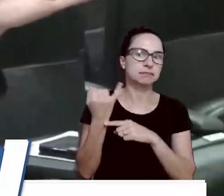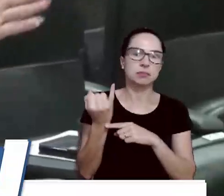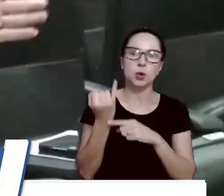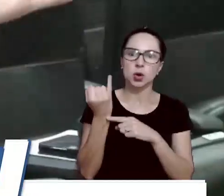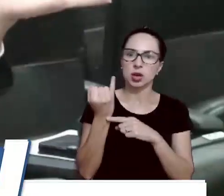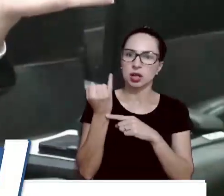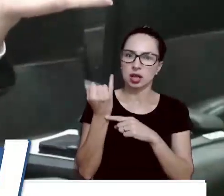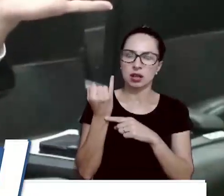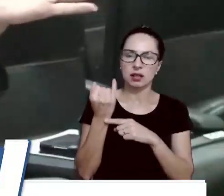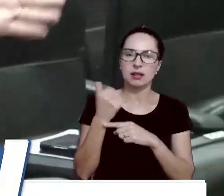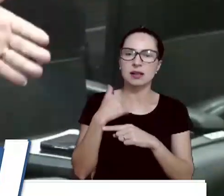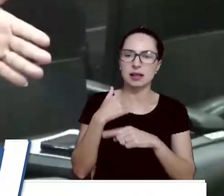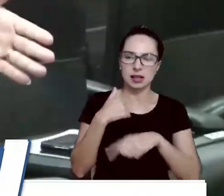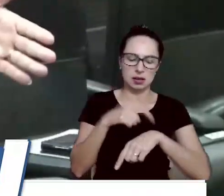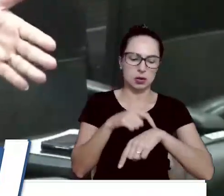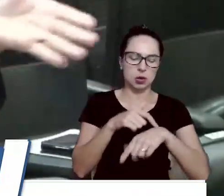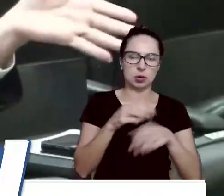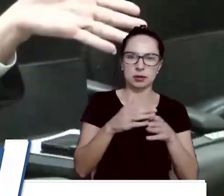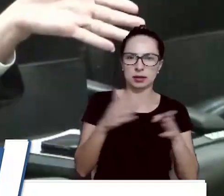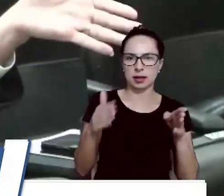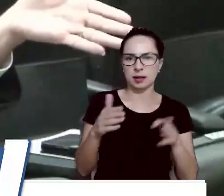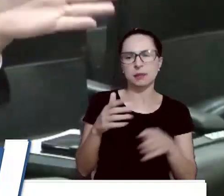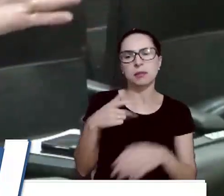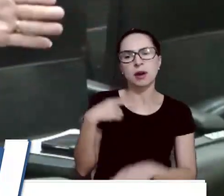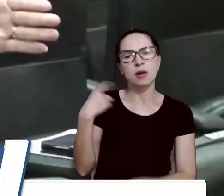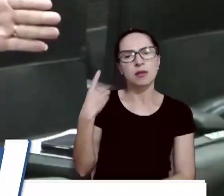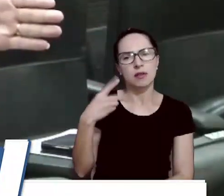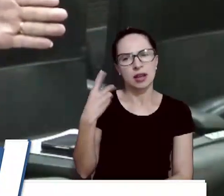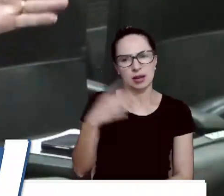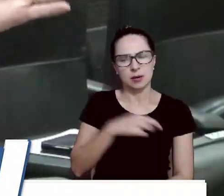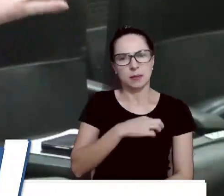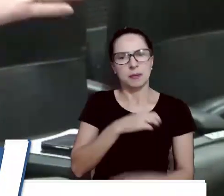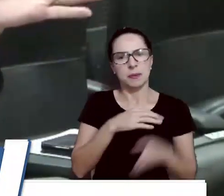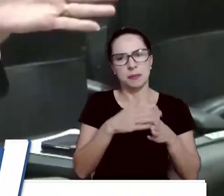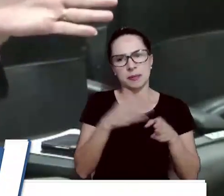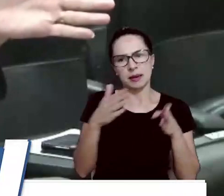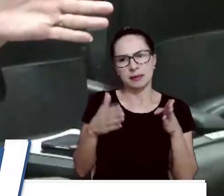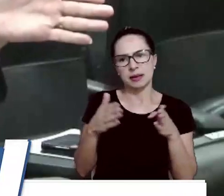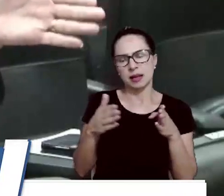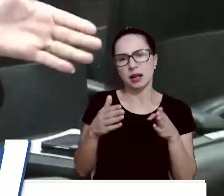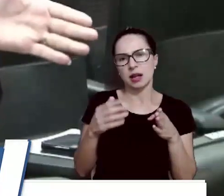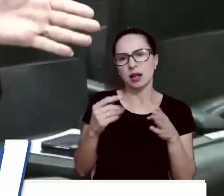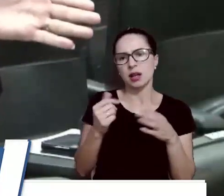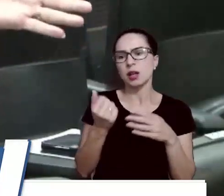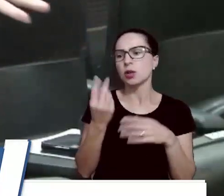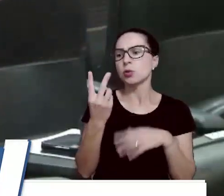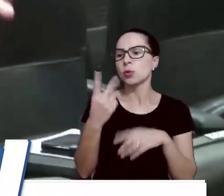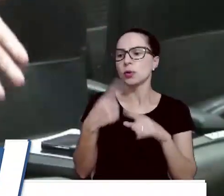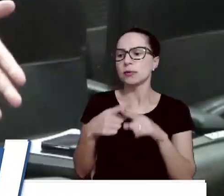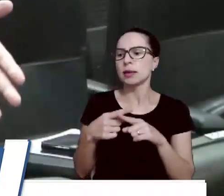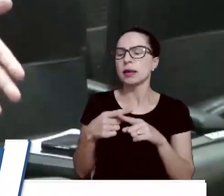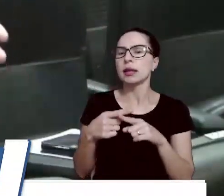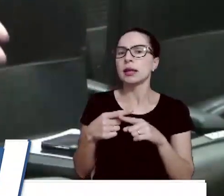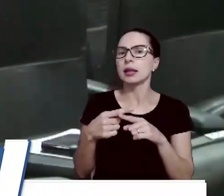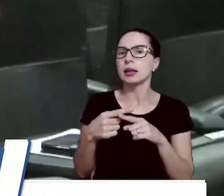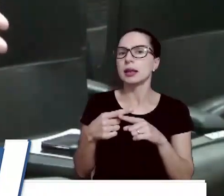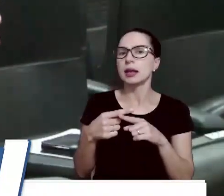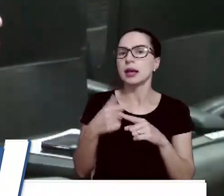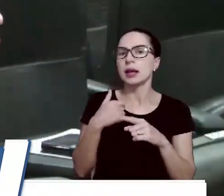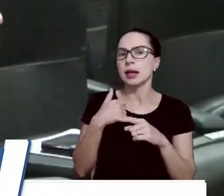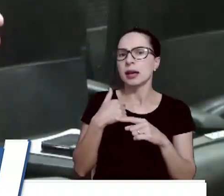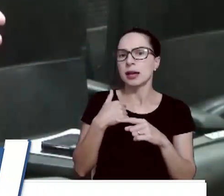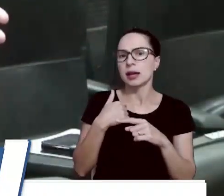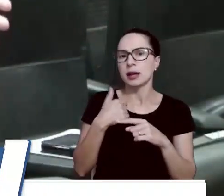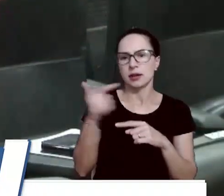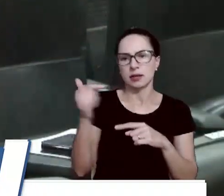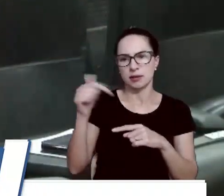nesse tempo, eu sou vereador aqui do primeiro mandato, por 2 oportunidades eu tive de estar nessa